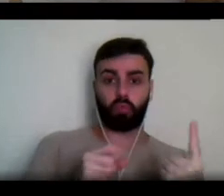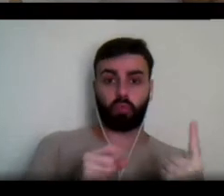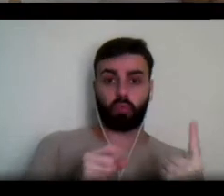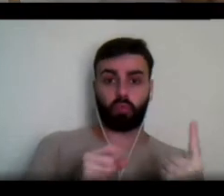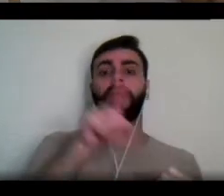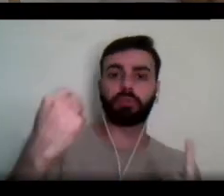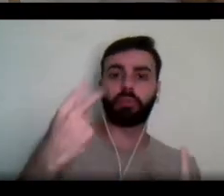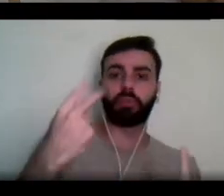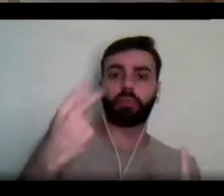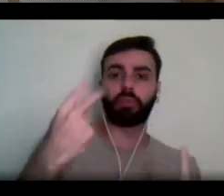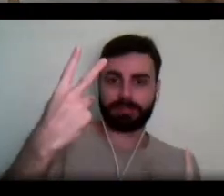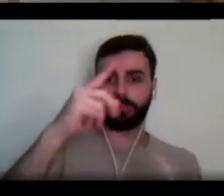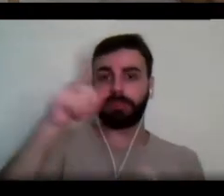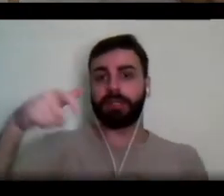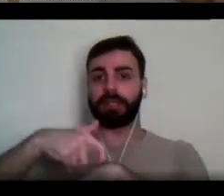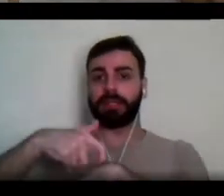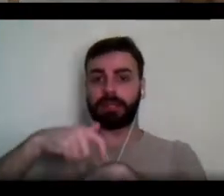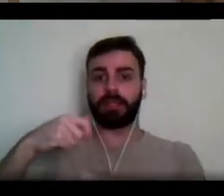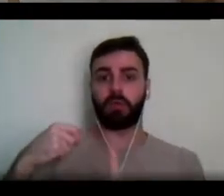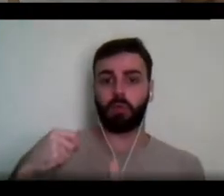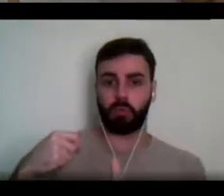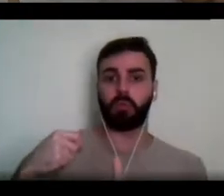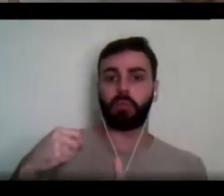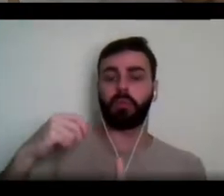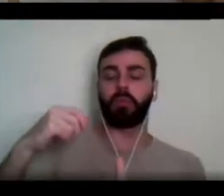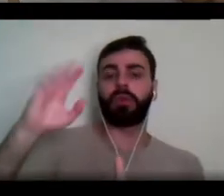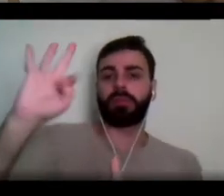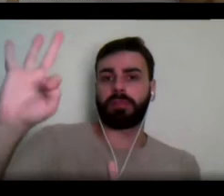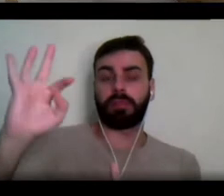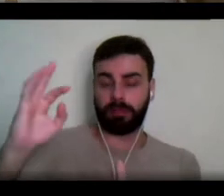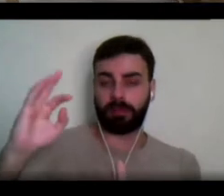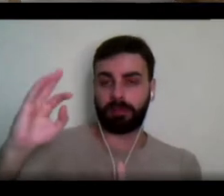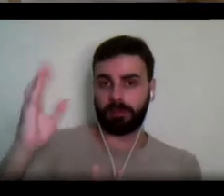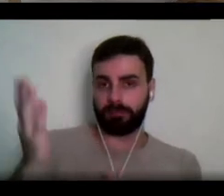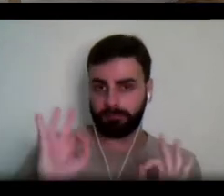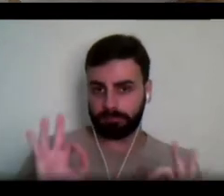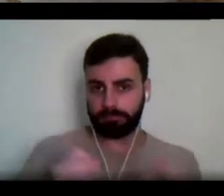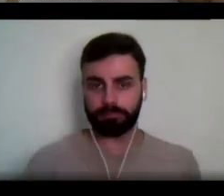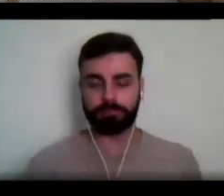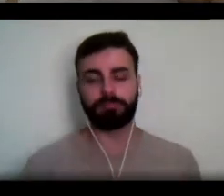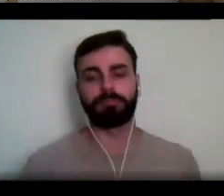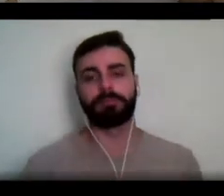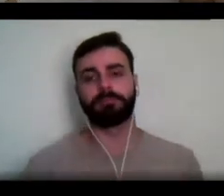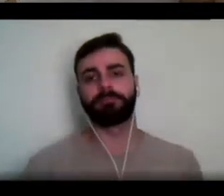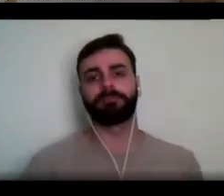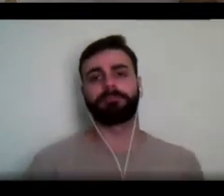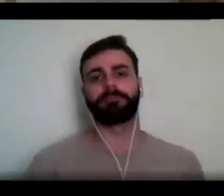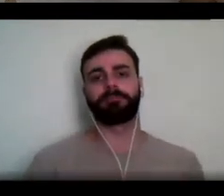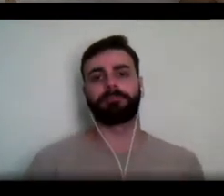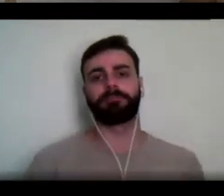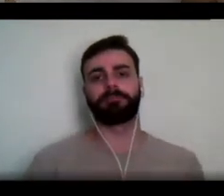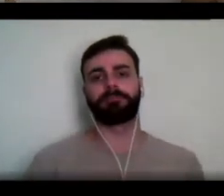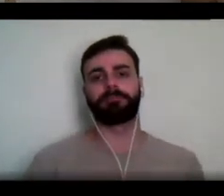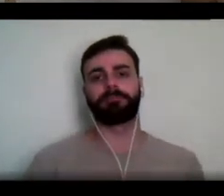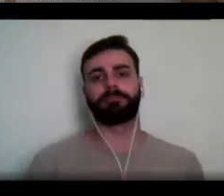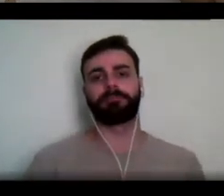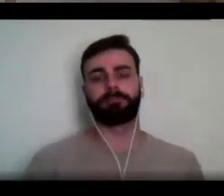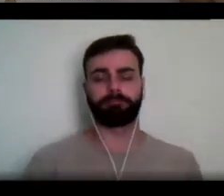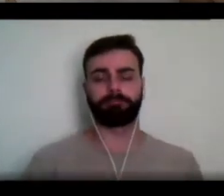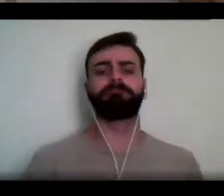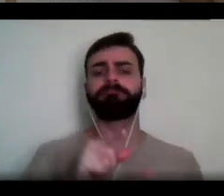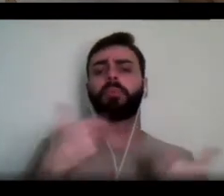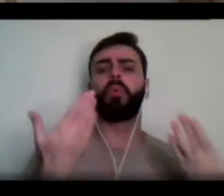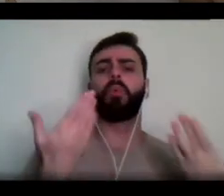1 segundo até T. Certo? Então, vamos lá. O que é a integral de dv? A integral